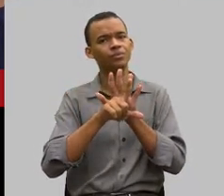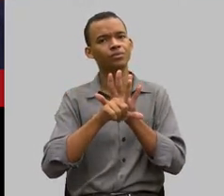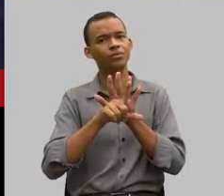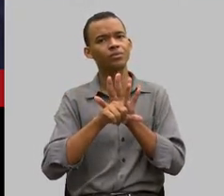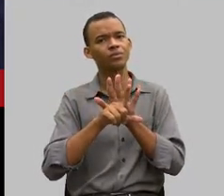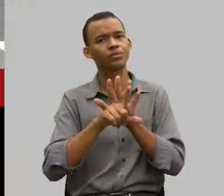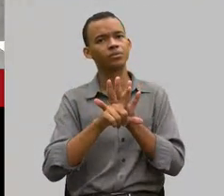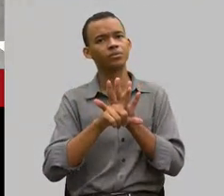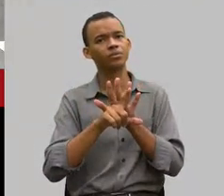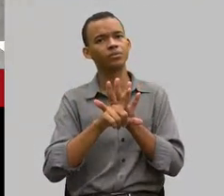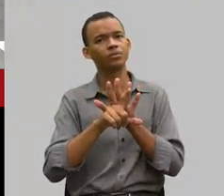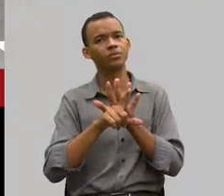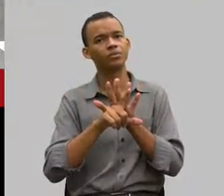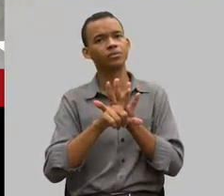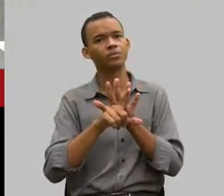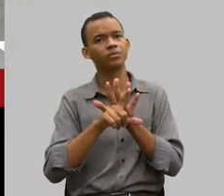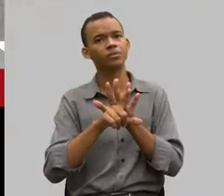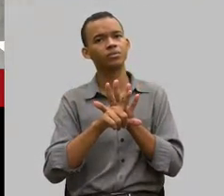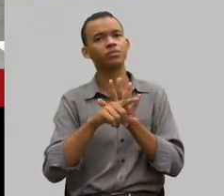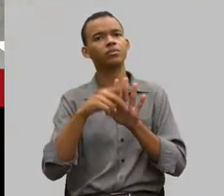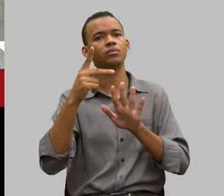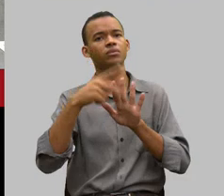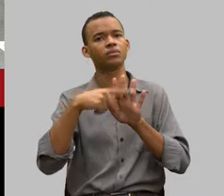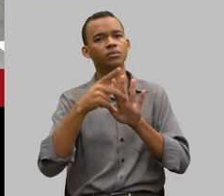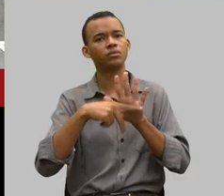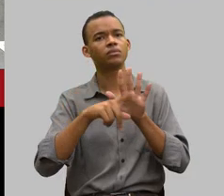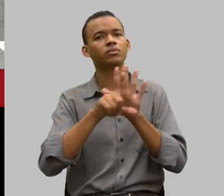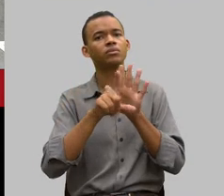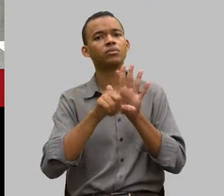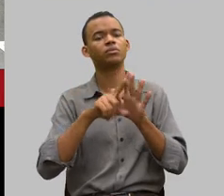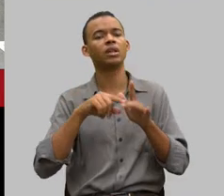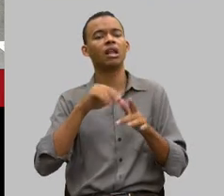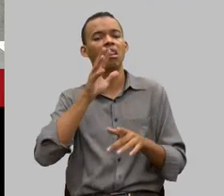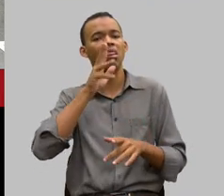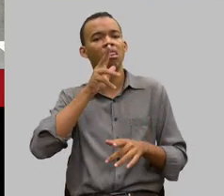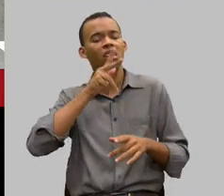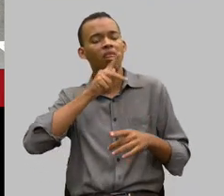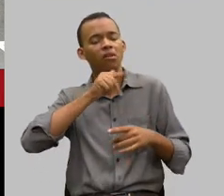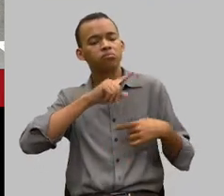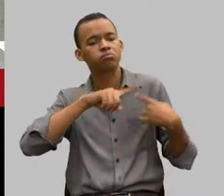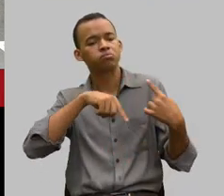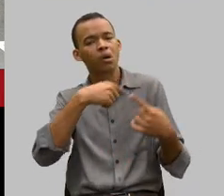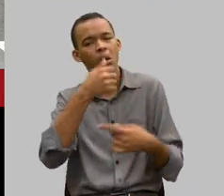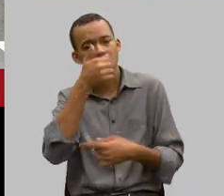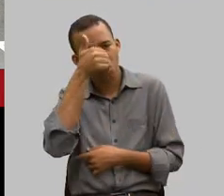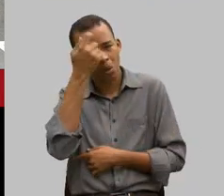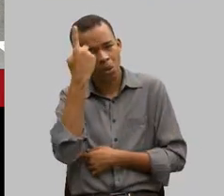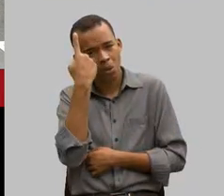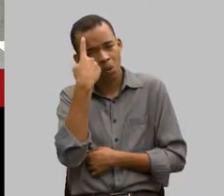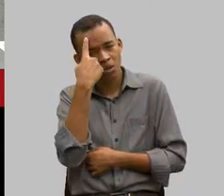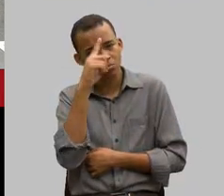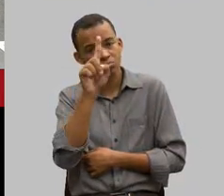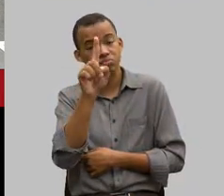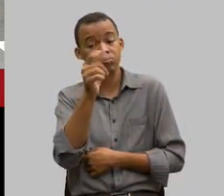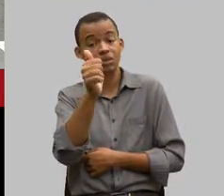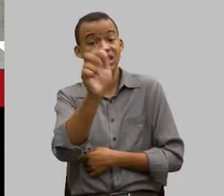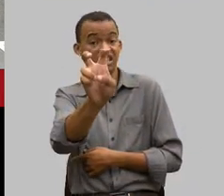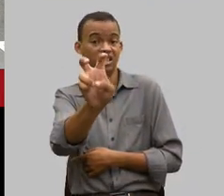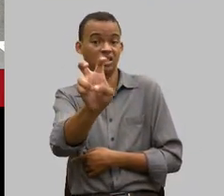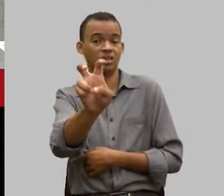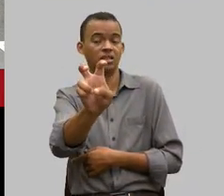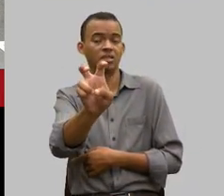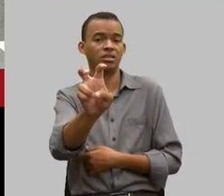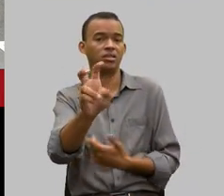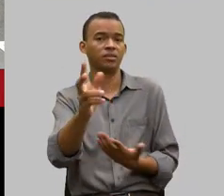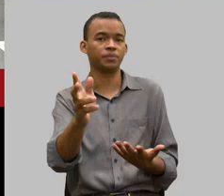lei com a demora de 15 dias então não há justificativa porque não saiu nada daqui não foi deputado